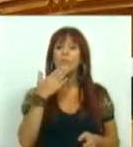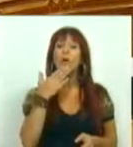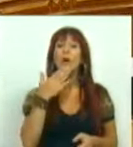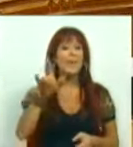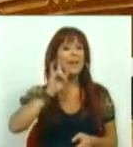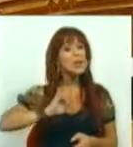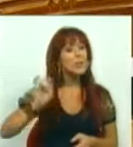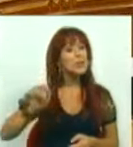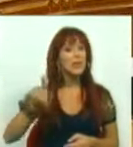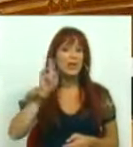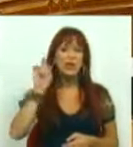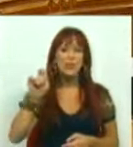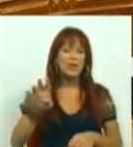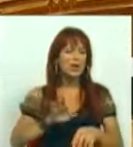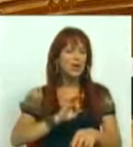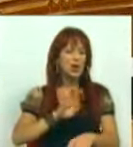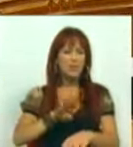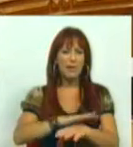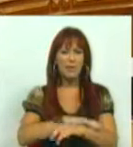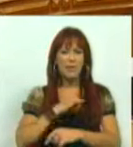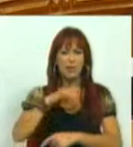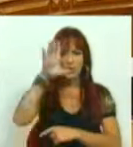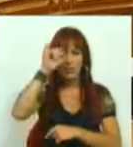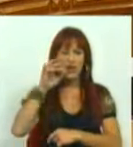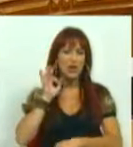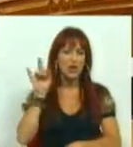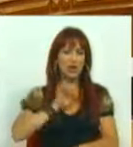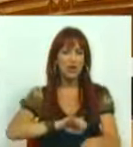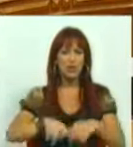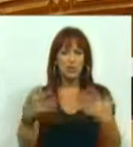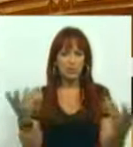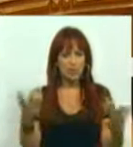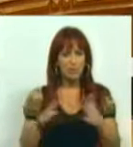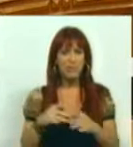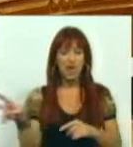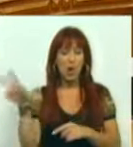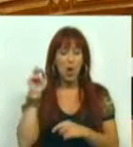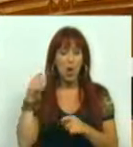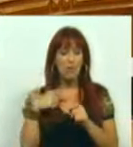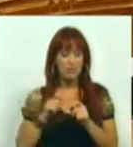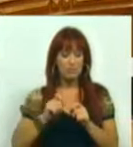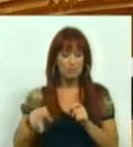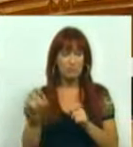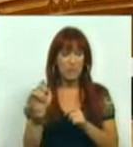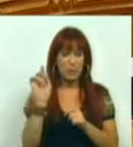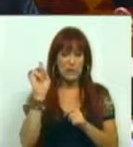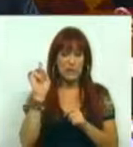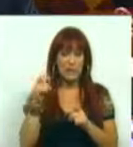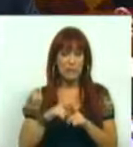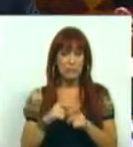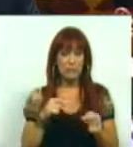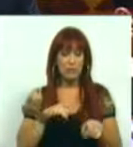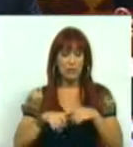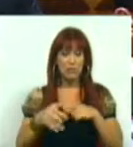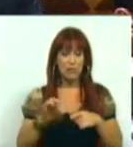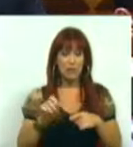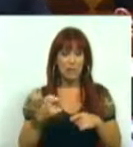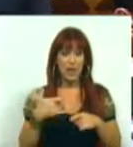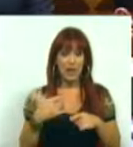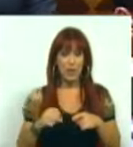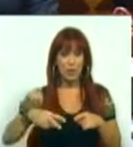Muito obrigado, Sra. Presidente, Sra. Presidente, Srs. Membros do Governo, Sras. E Srs. Deputados. Ouvimos durante cerca de 6 minutos o deputado Pedro